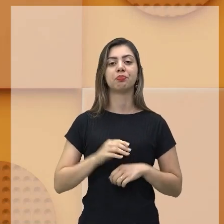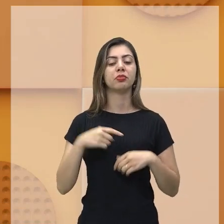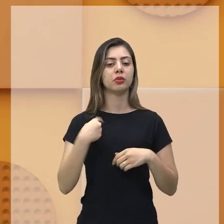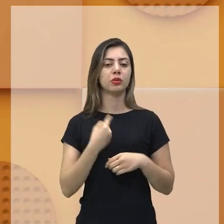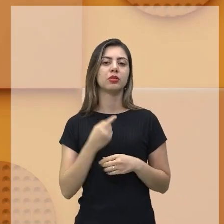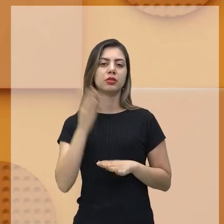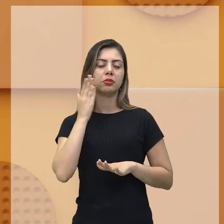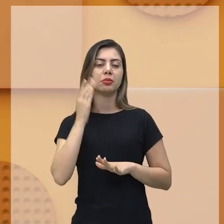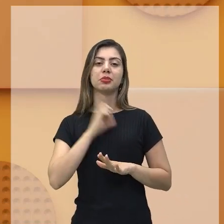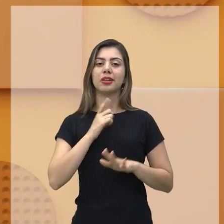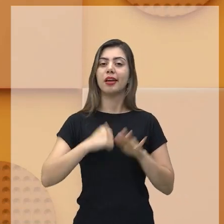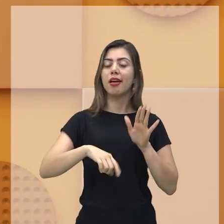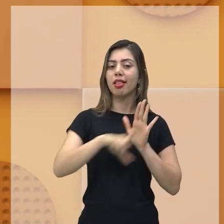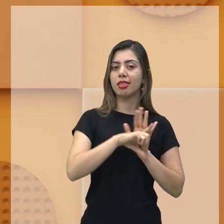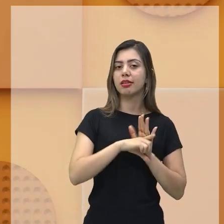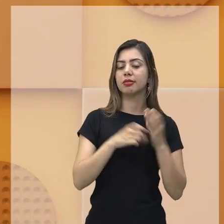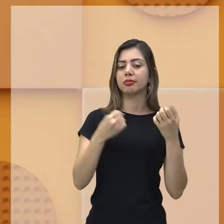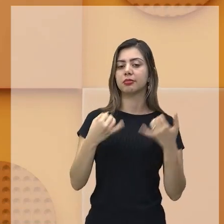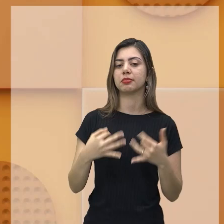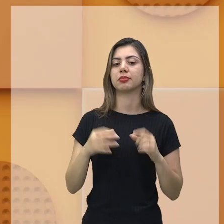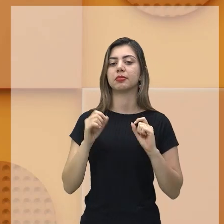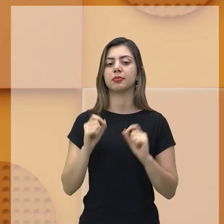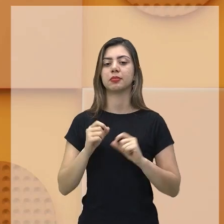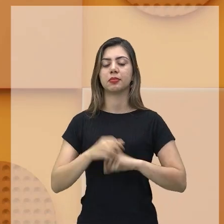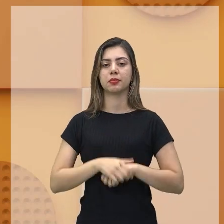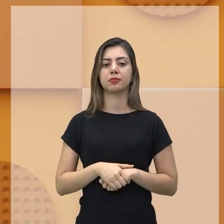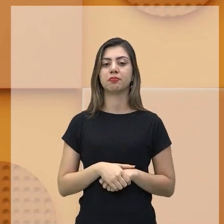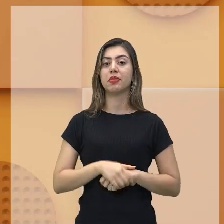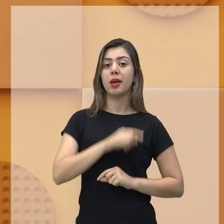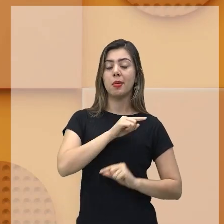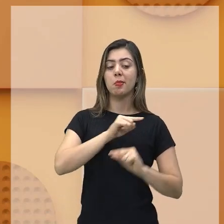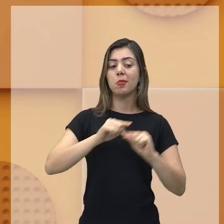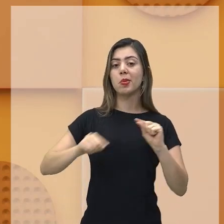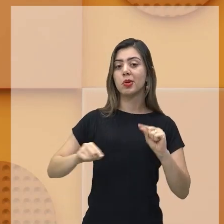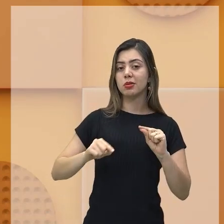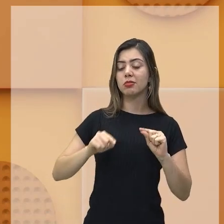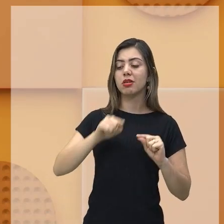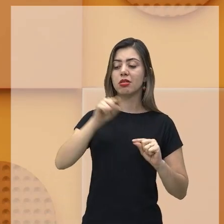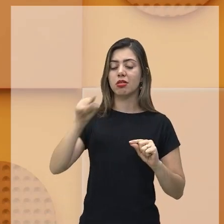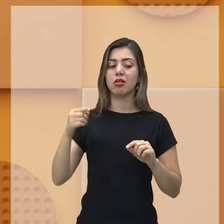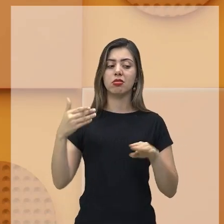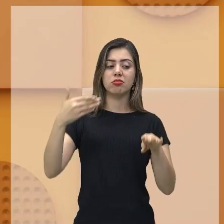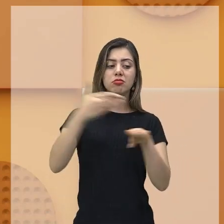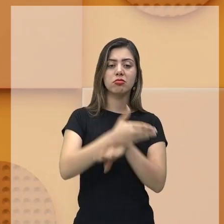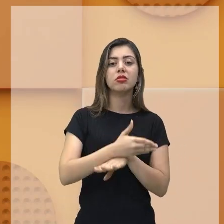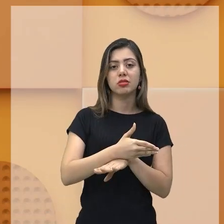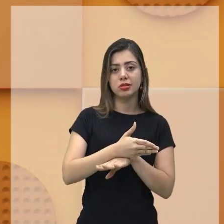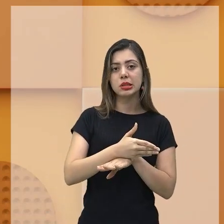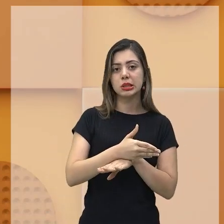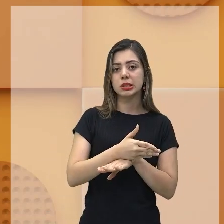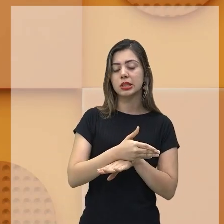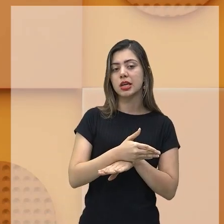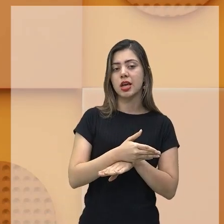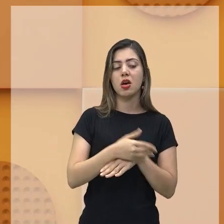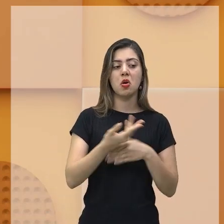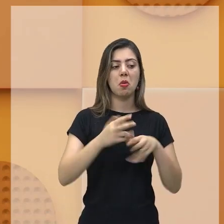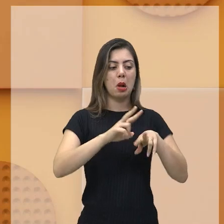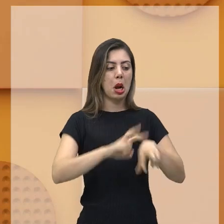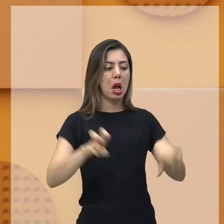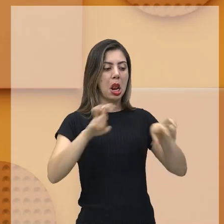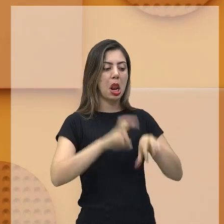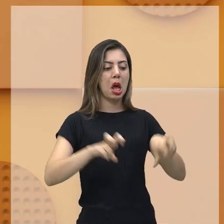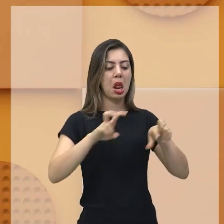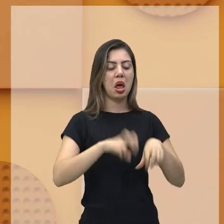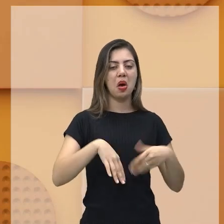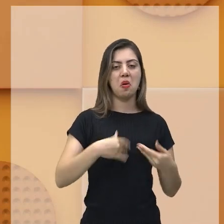não acontece, na teoria não é permitido a exploração de forma predatória, até mesmo a